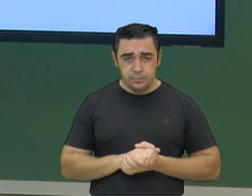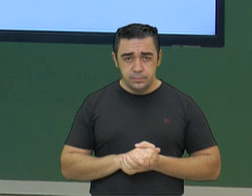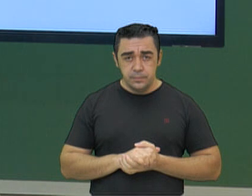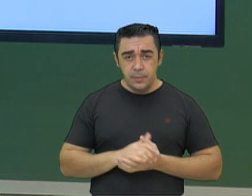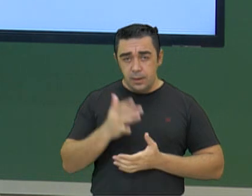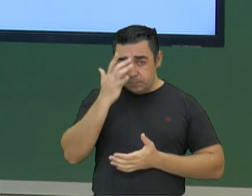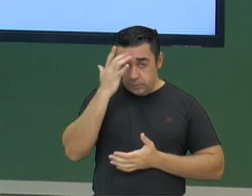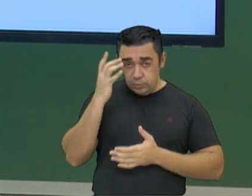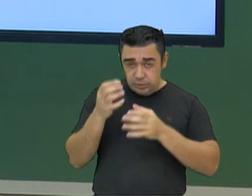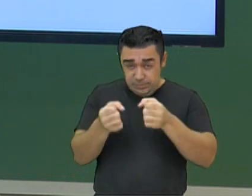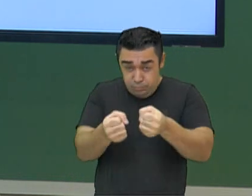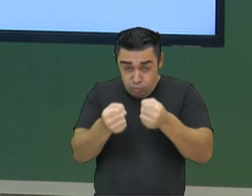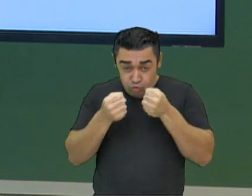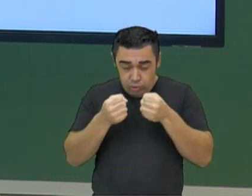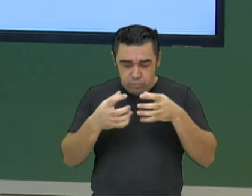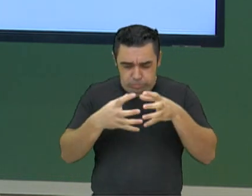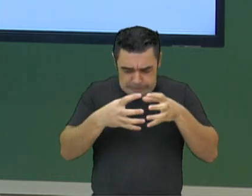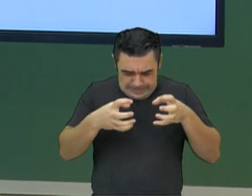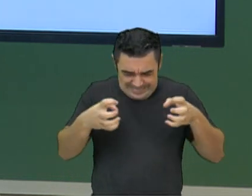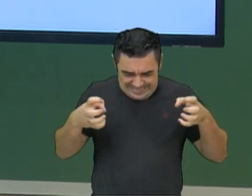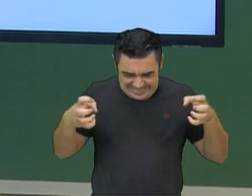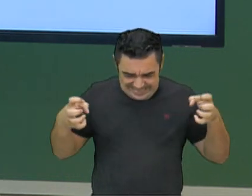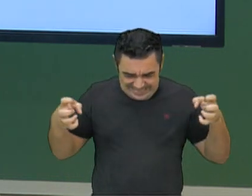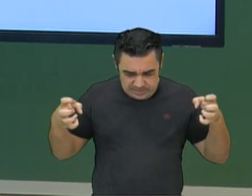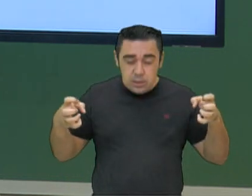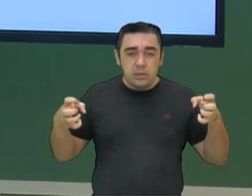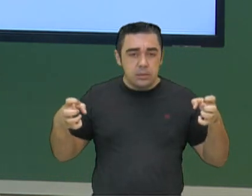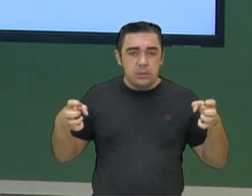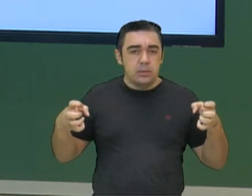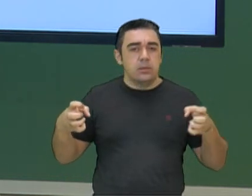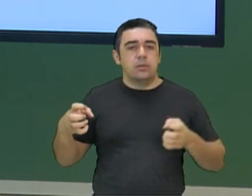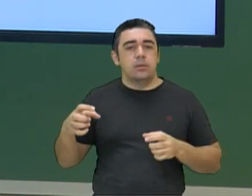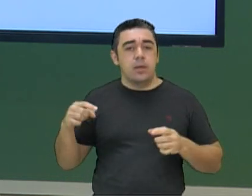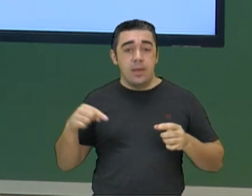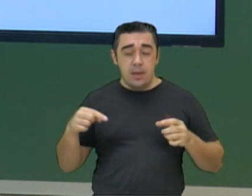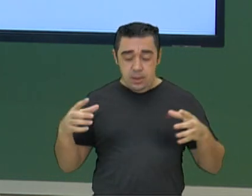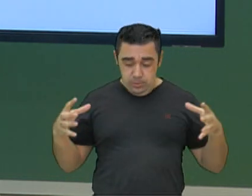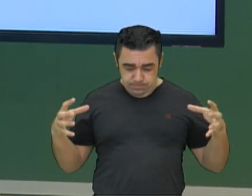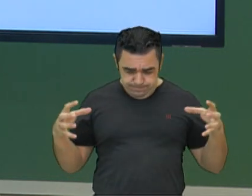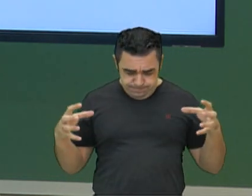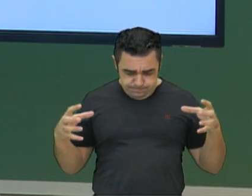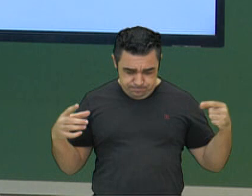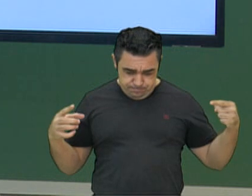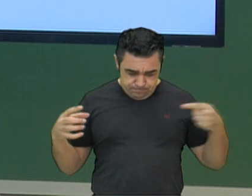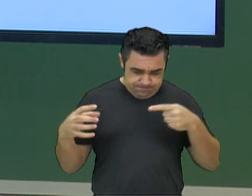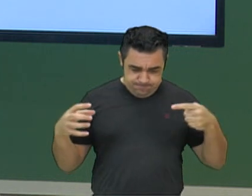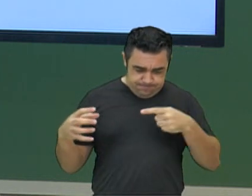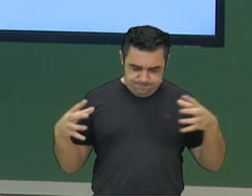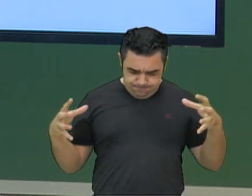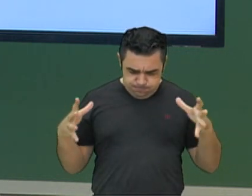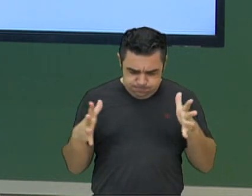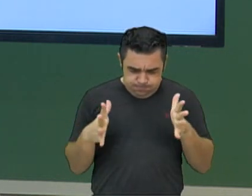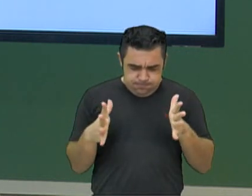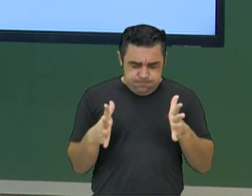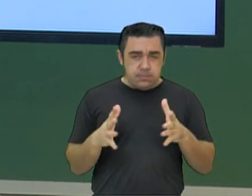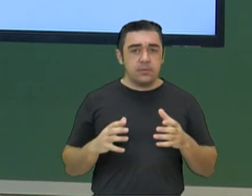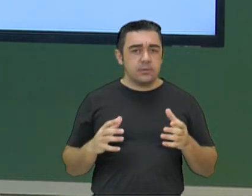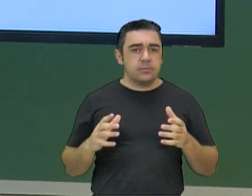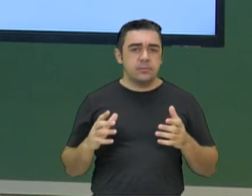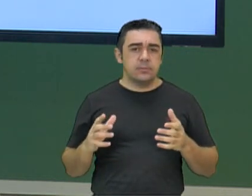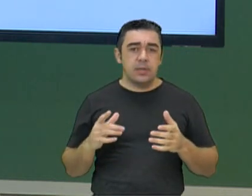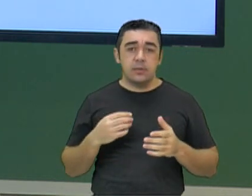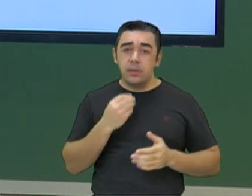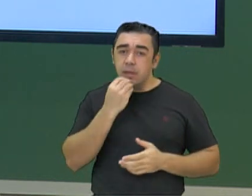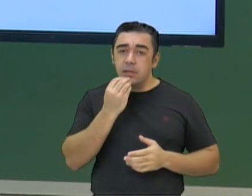está fazendo para puxar, isso aqui, a força elástica está promovendo no sentido oposto a essa. Ou seja, ela está